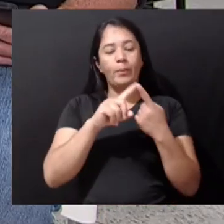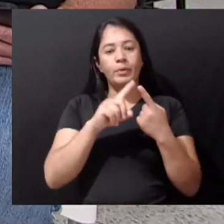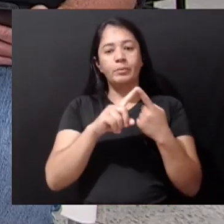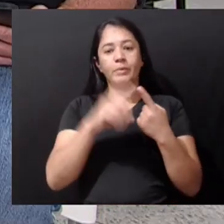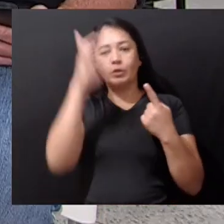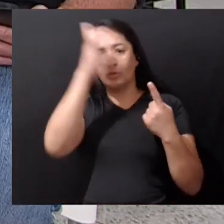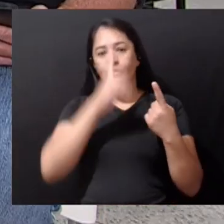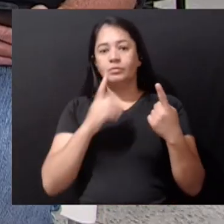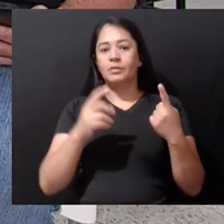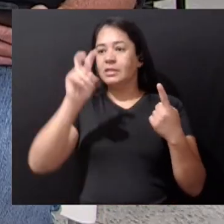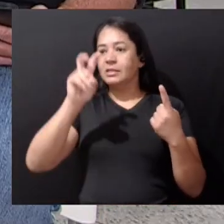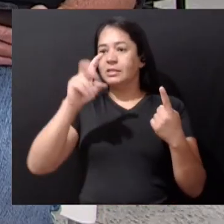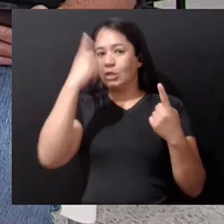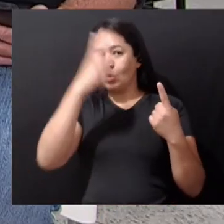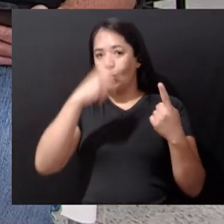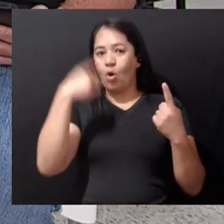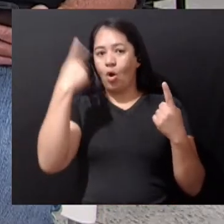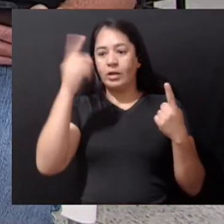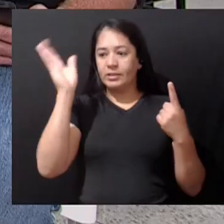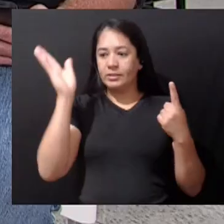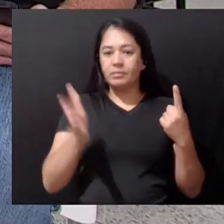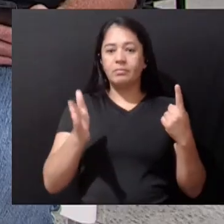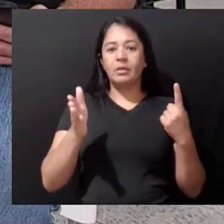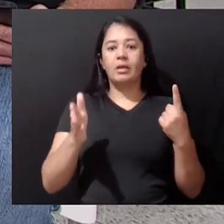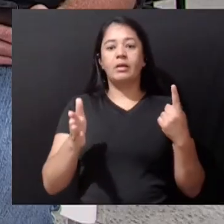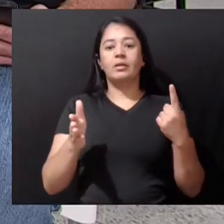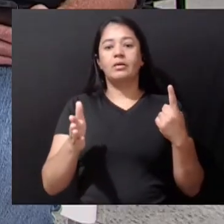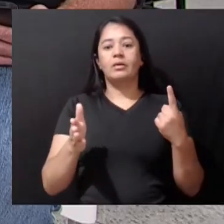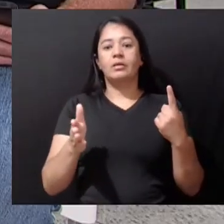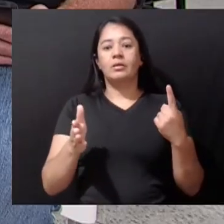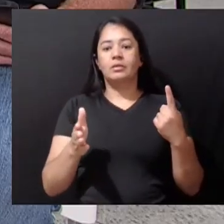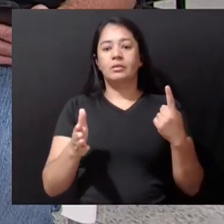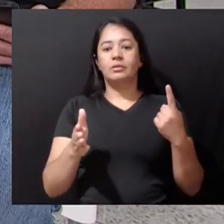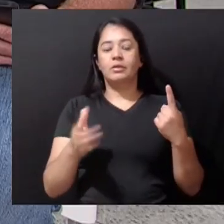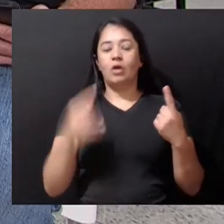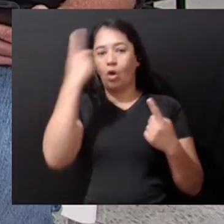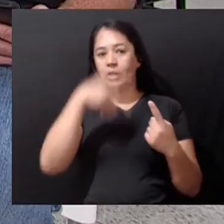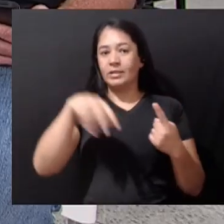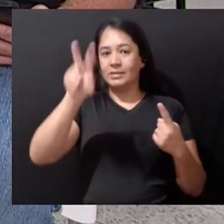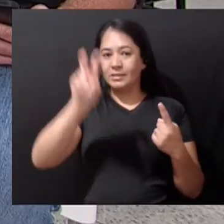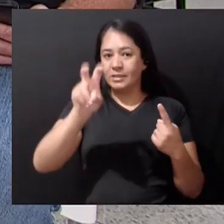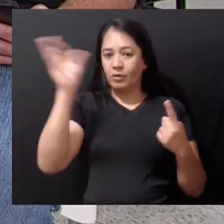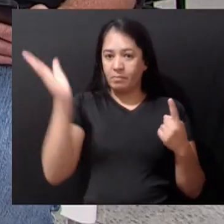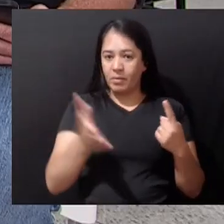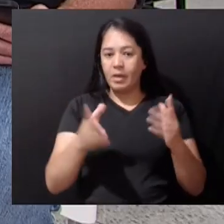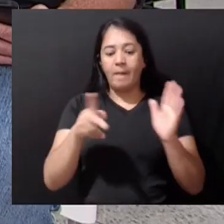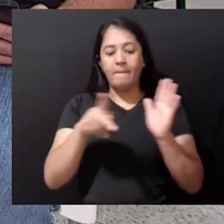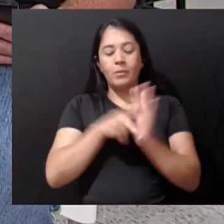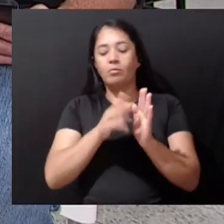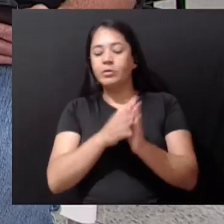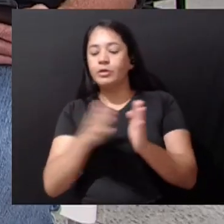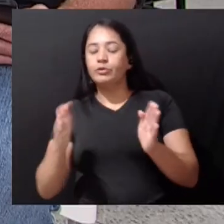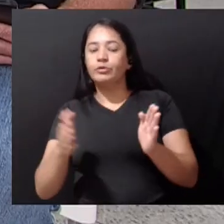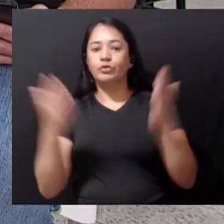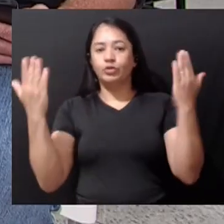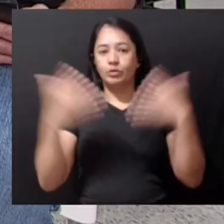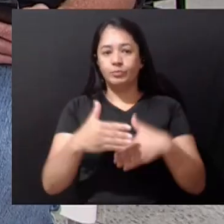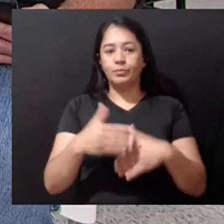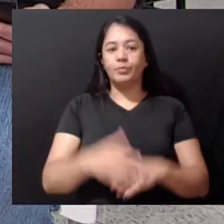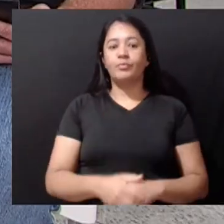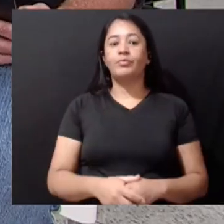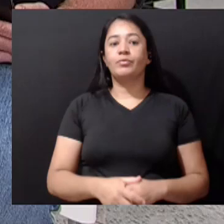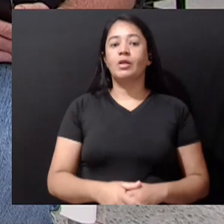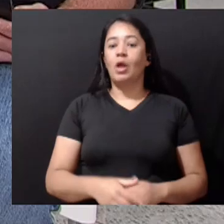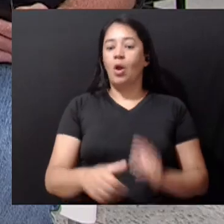de prova, né? Exatamente, são 2 domingos. Ele precisa saber, né, o que ele vai enfrentar em cada um dos domingos. Então, o primeiro domingo